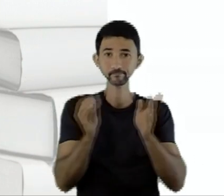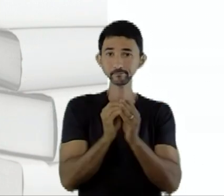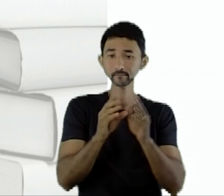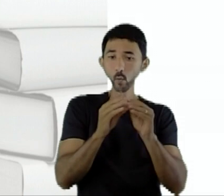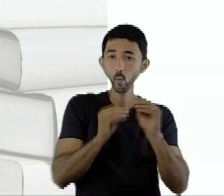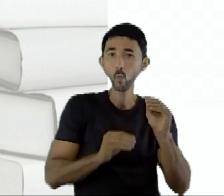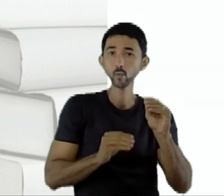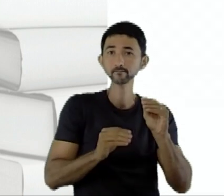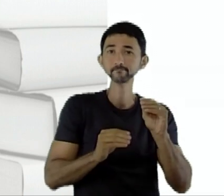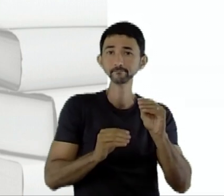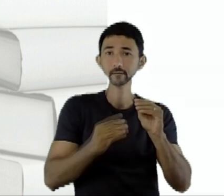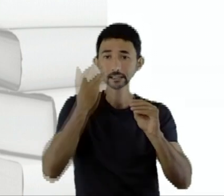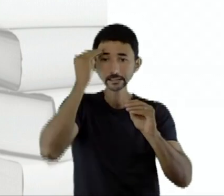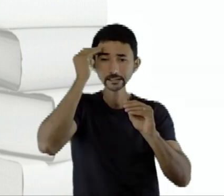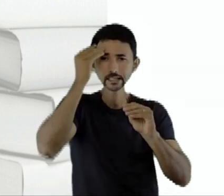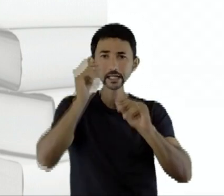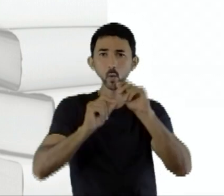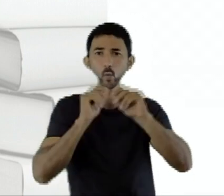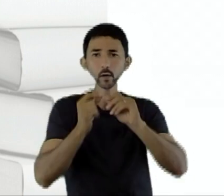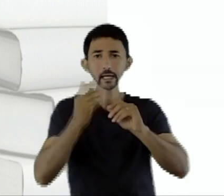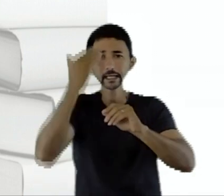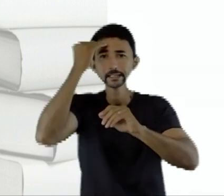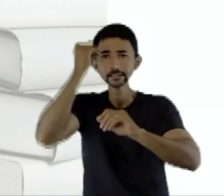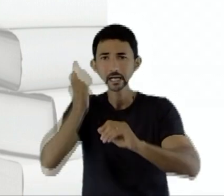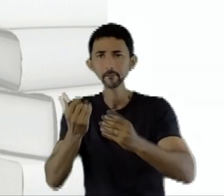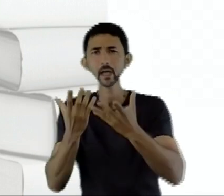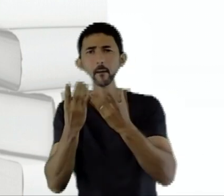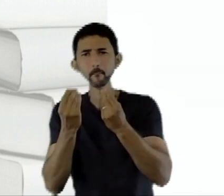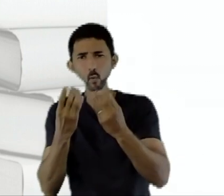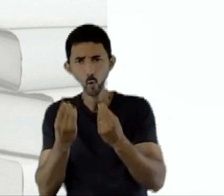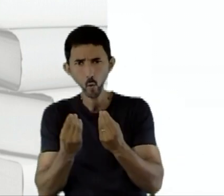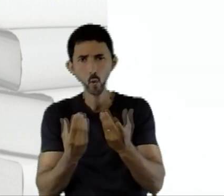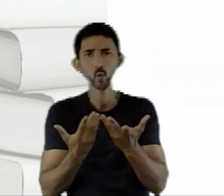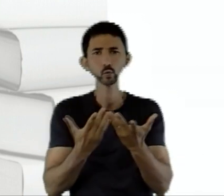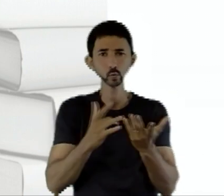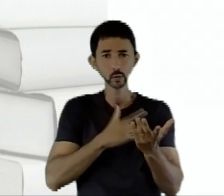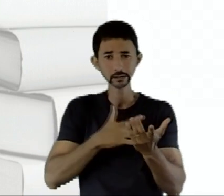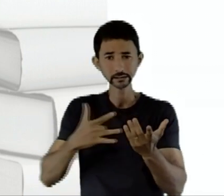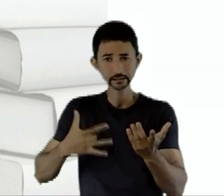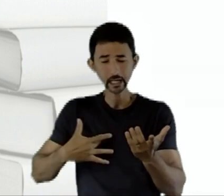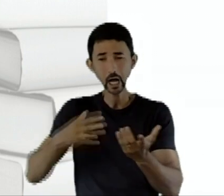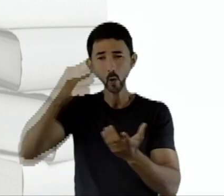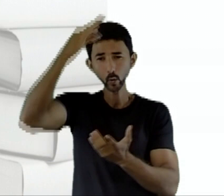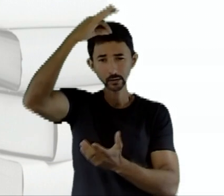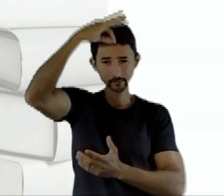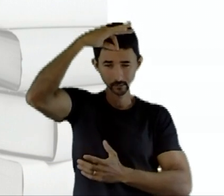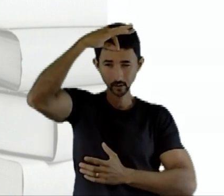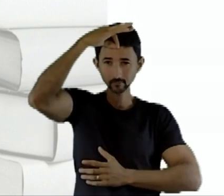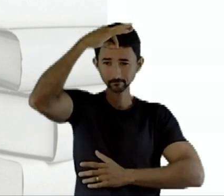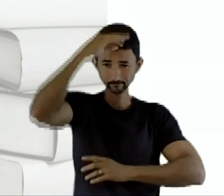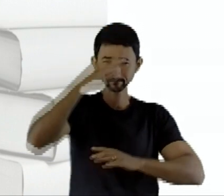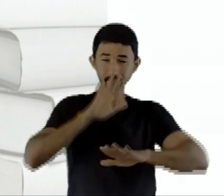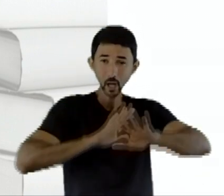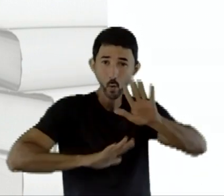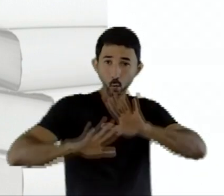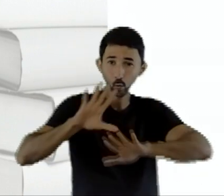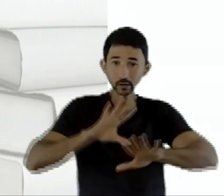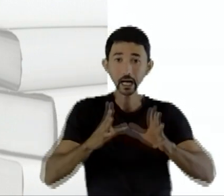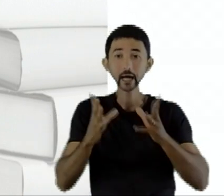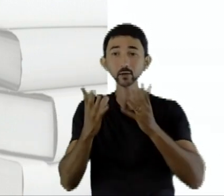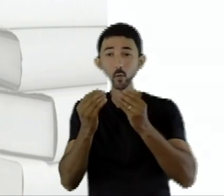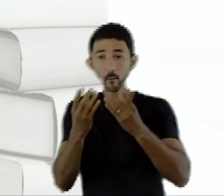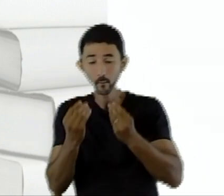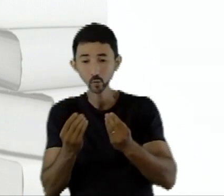aqui, mas nós entendemos que é saber muito sobre saúde e espiritualidade e é cuidar